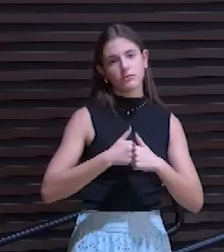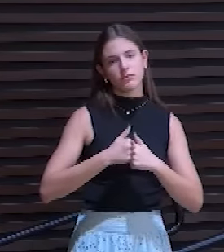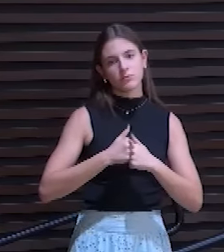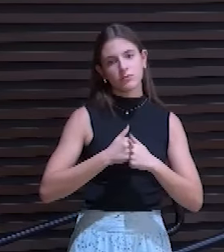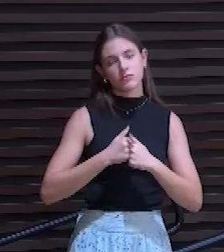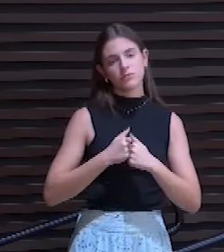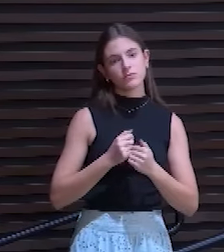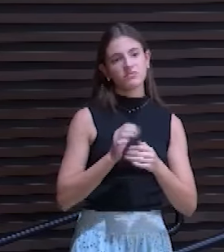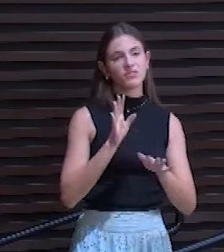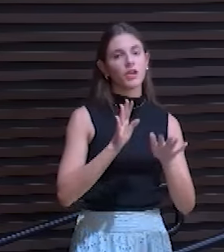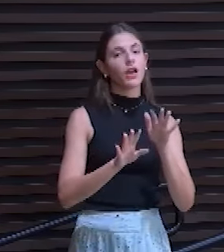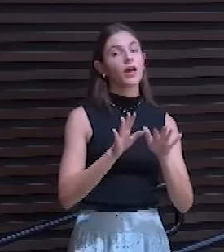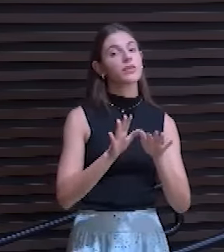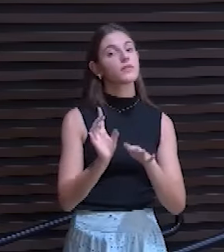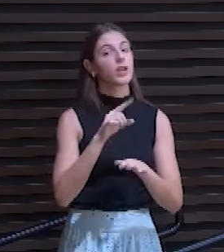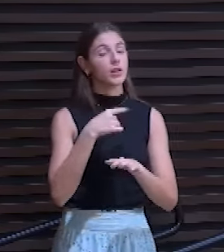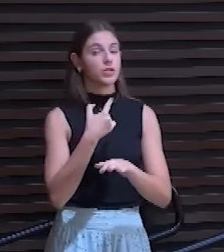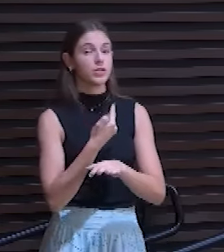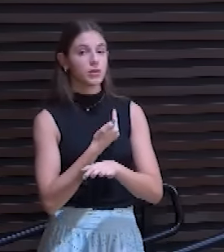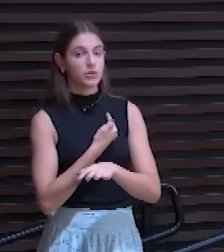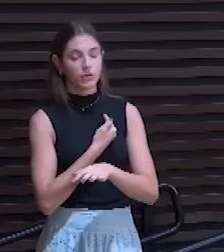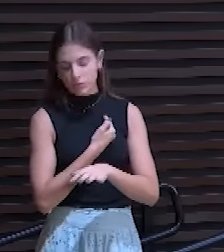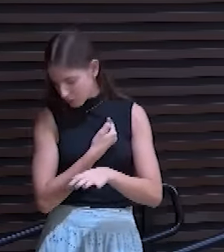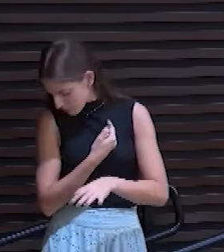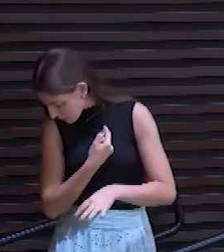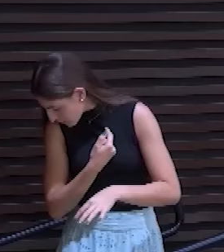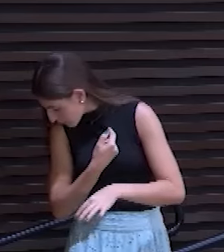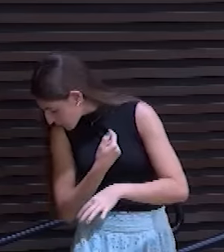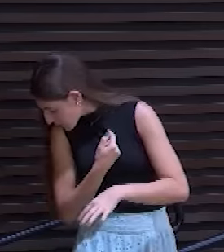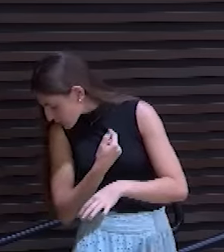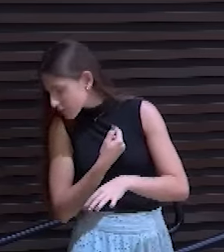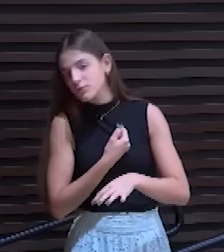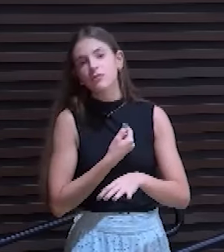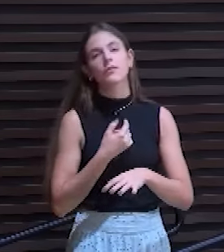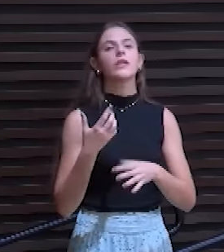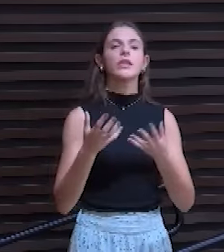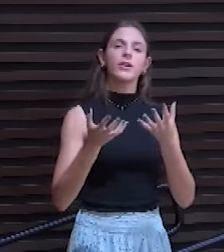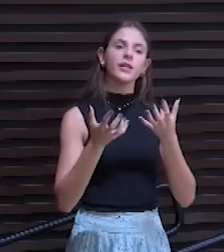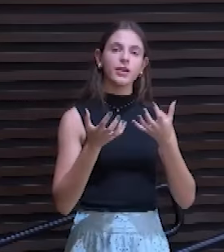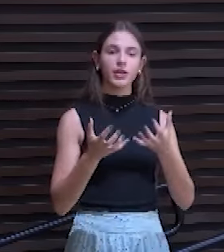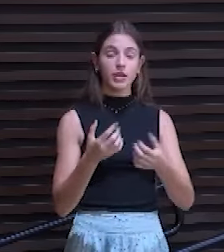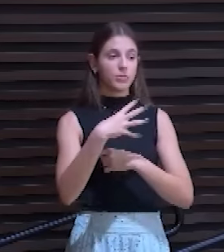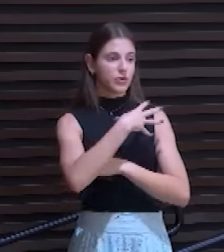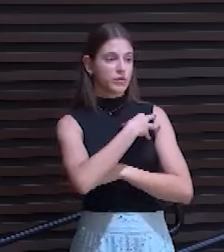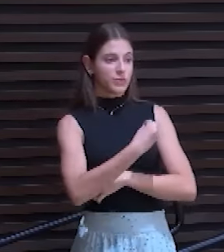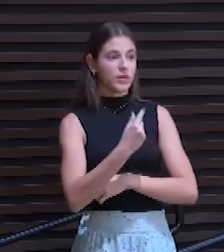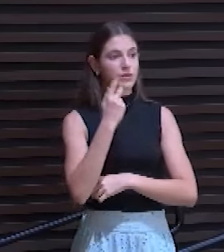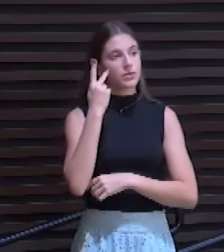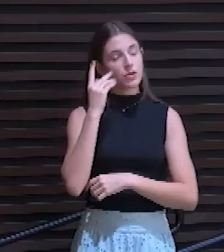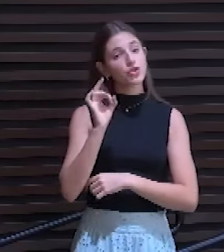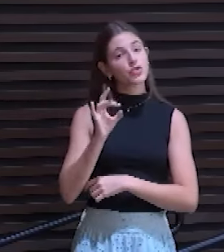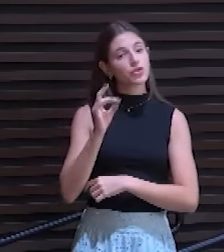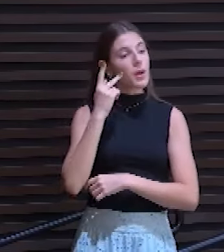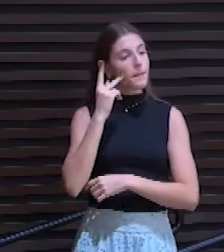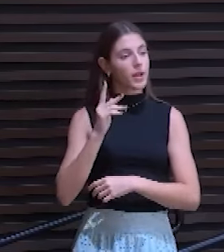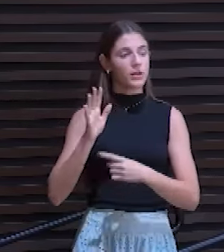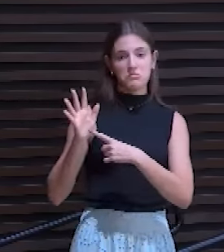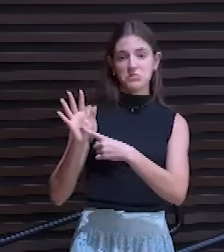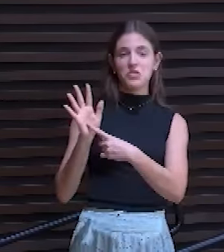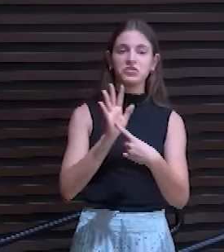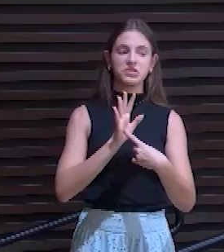Que às vezes a gente fica com aqueles, querendo filhos troféus, para mostrar, olha aqui meu filho, olha aqui menino,